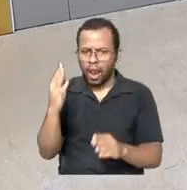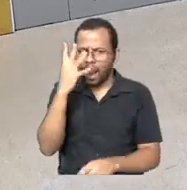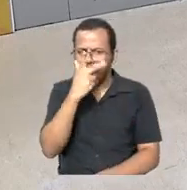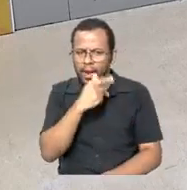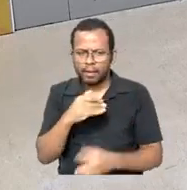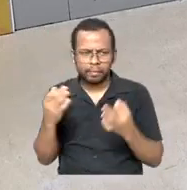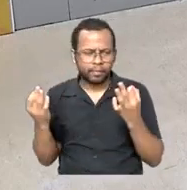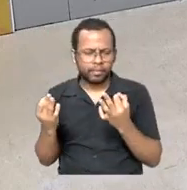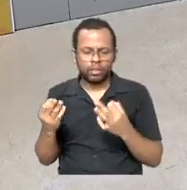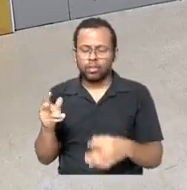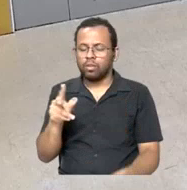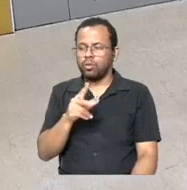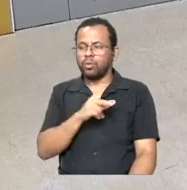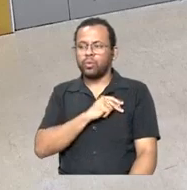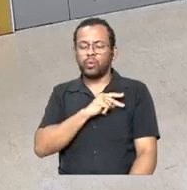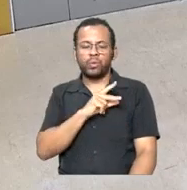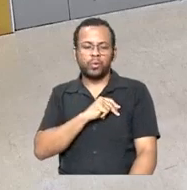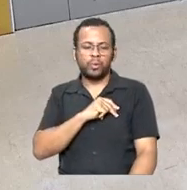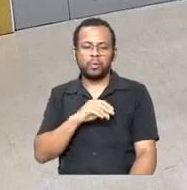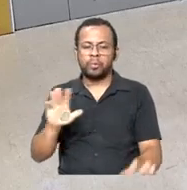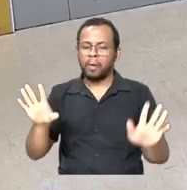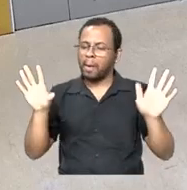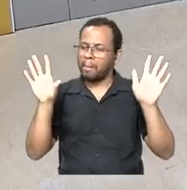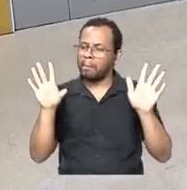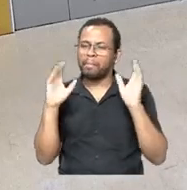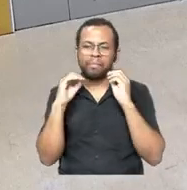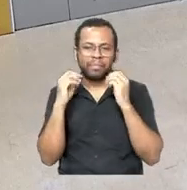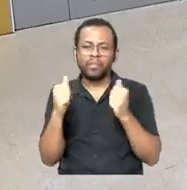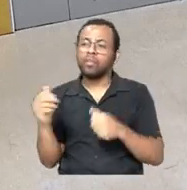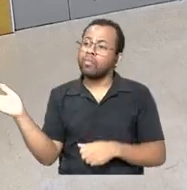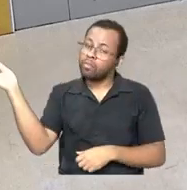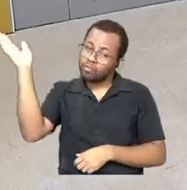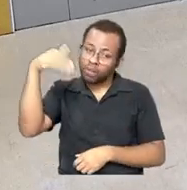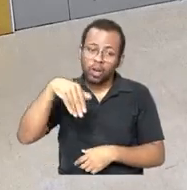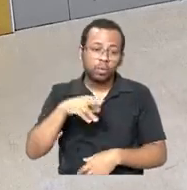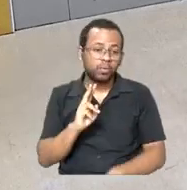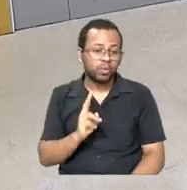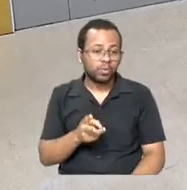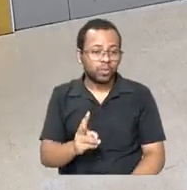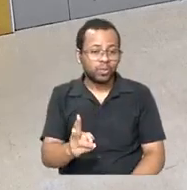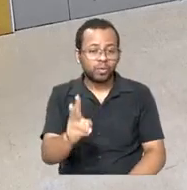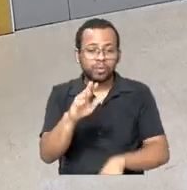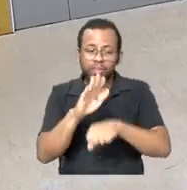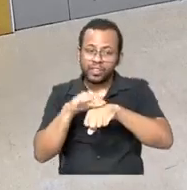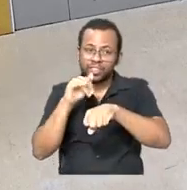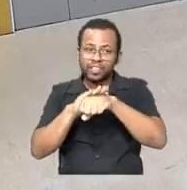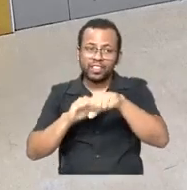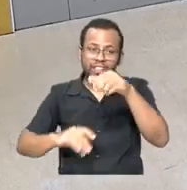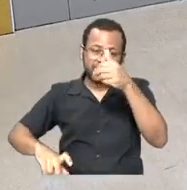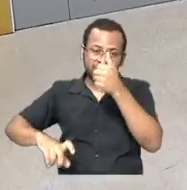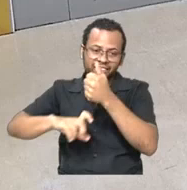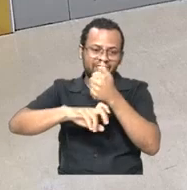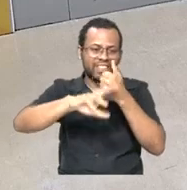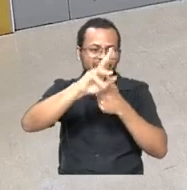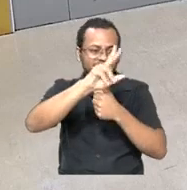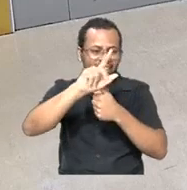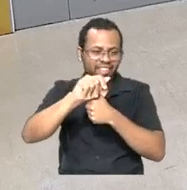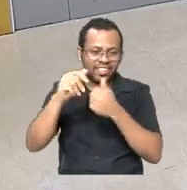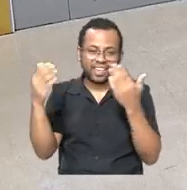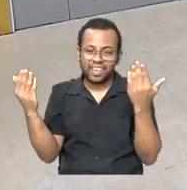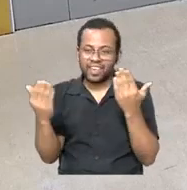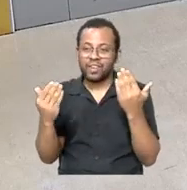ai ai minha gente mas é isso né vamos lá simbora que o queridinho do Caju Cap é agora